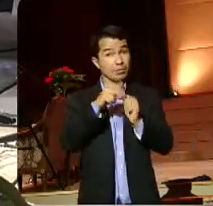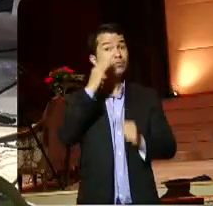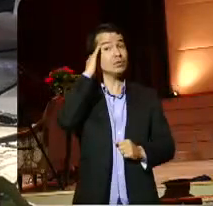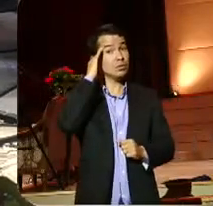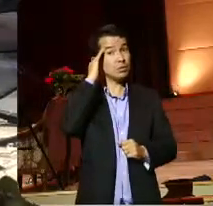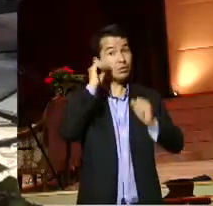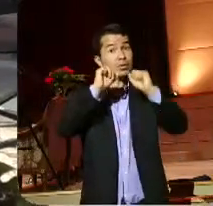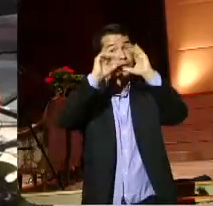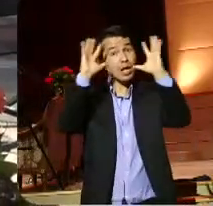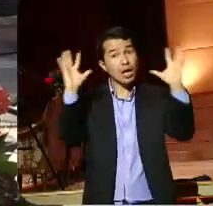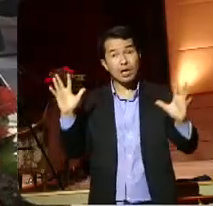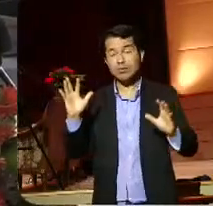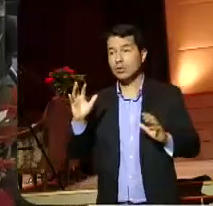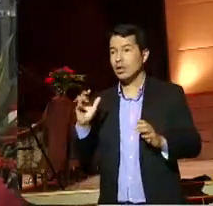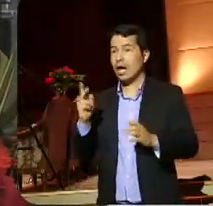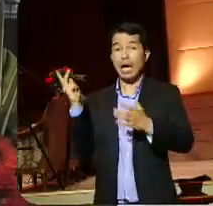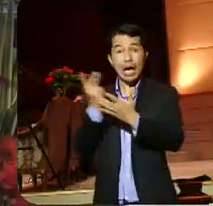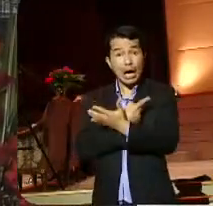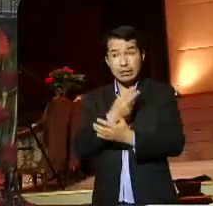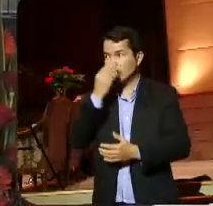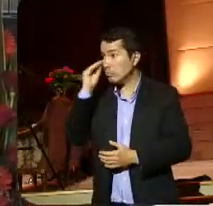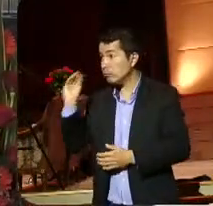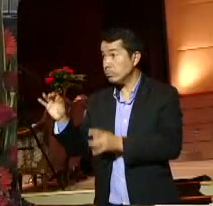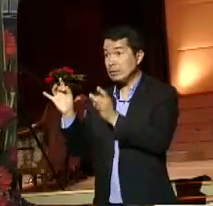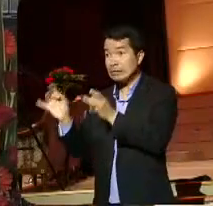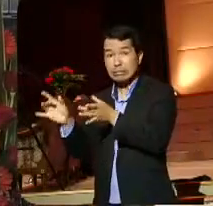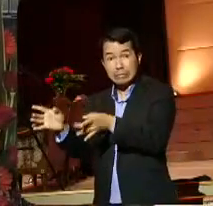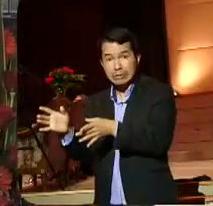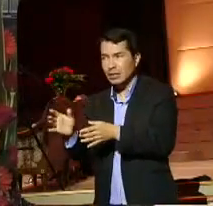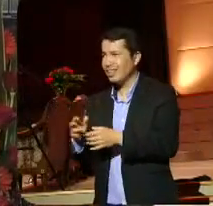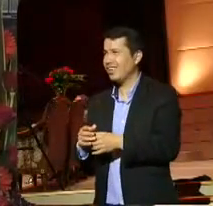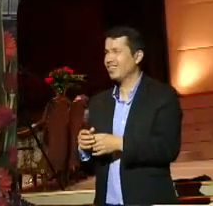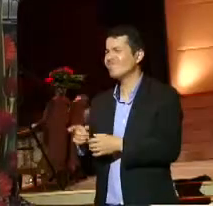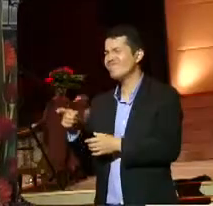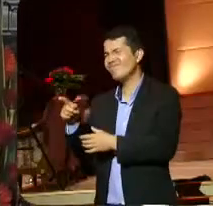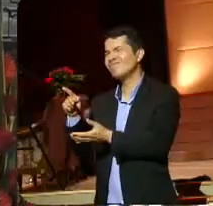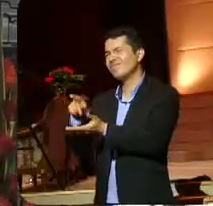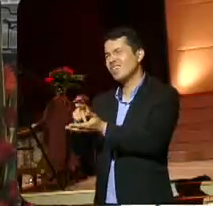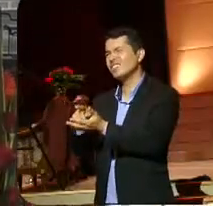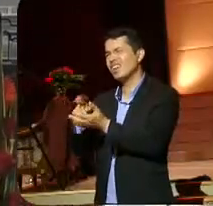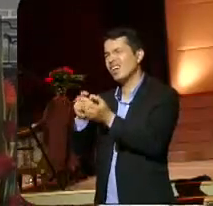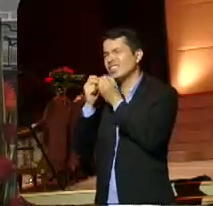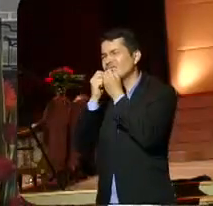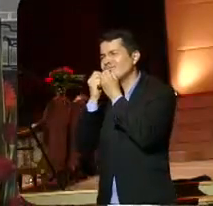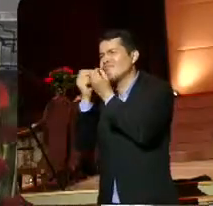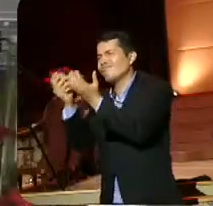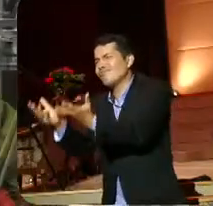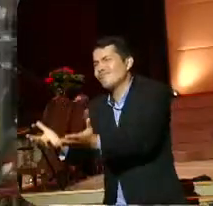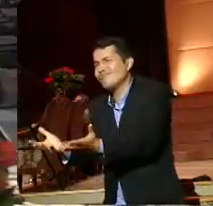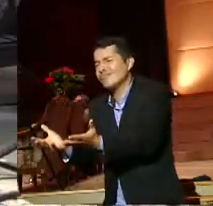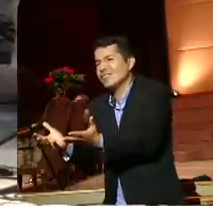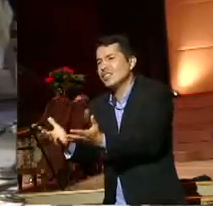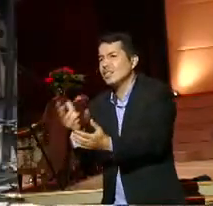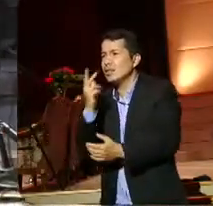E é interessante que ele nem sabia como é que essa intervenção iria acontecer. Há muita coisa que Pedro ainda não tinha aprendido, que ele não